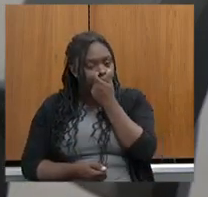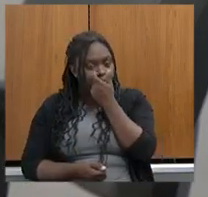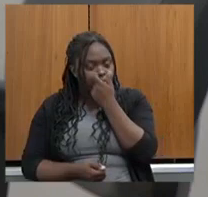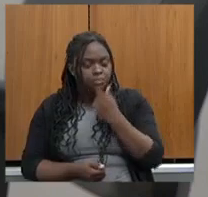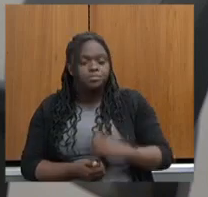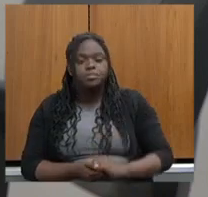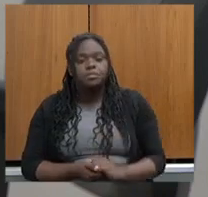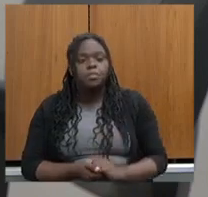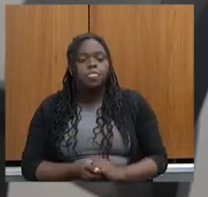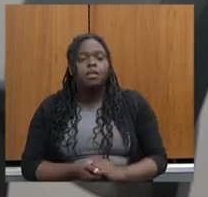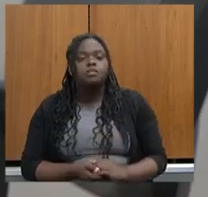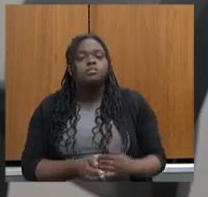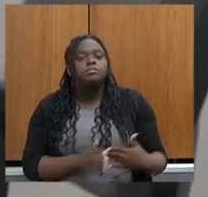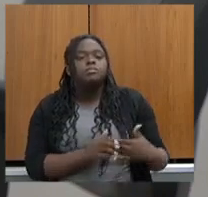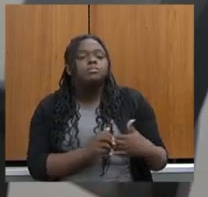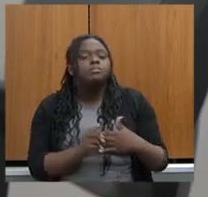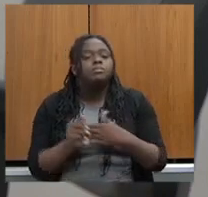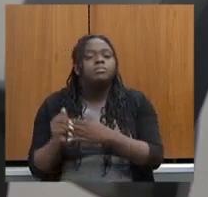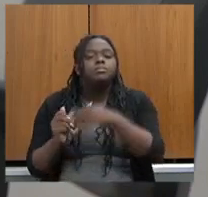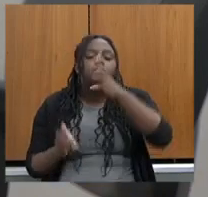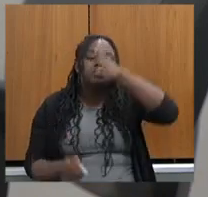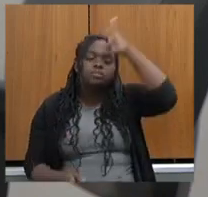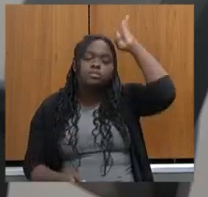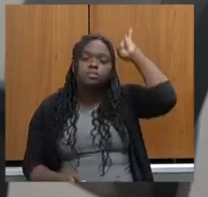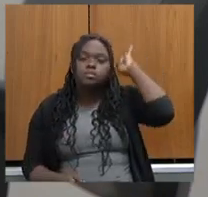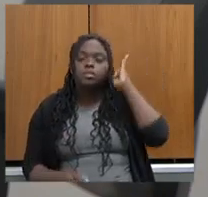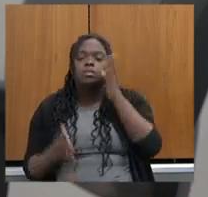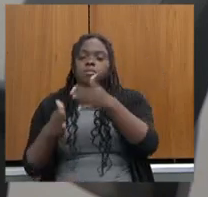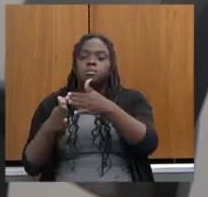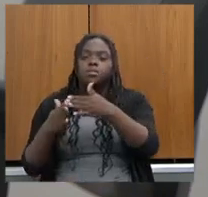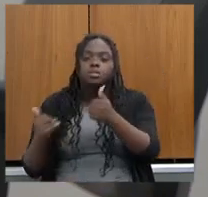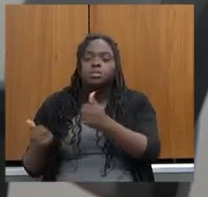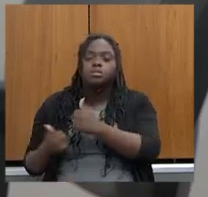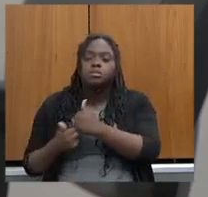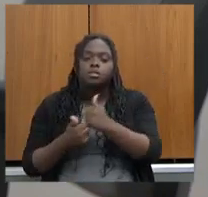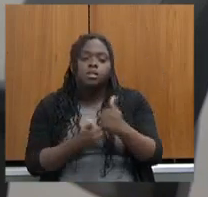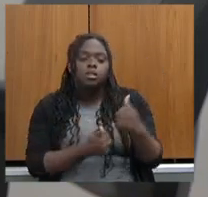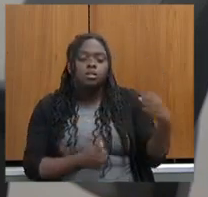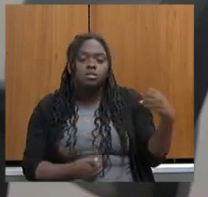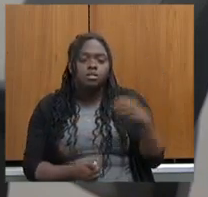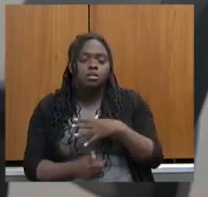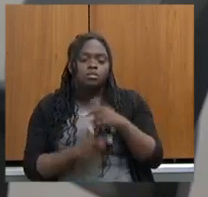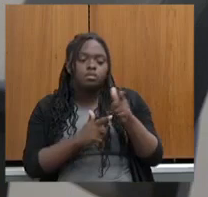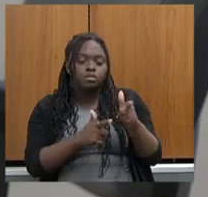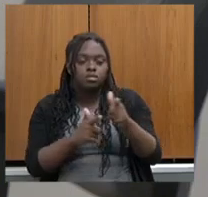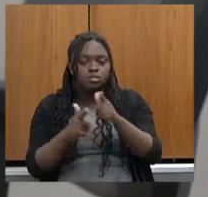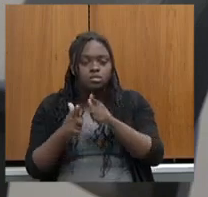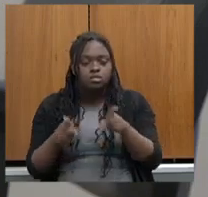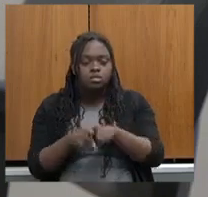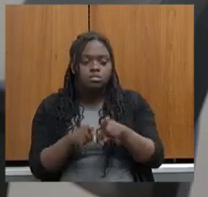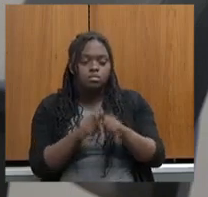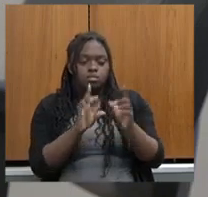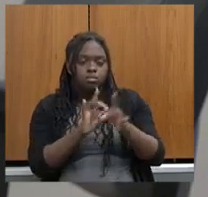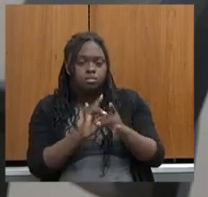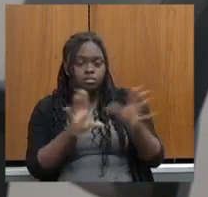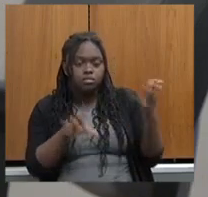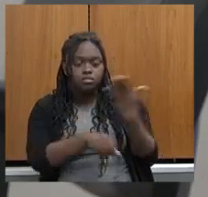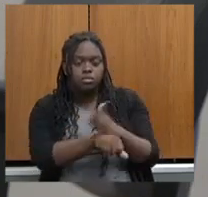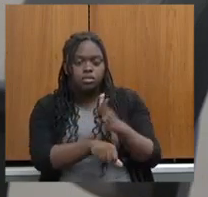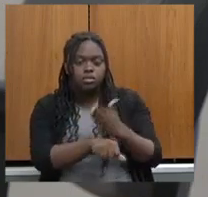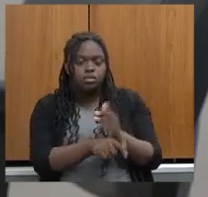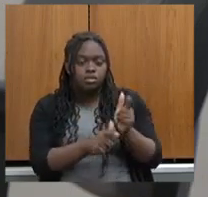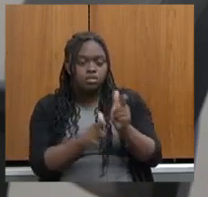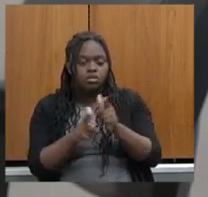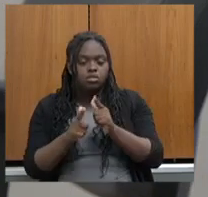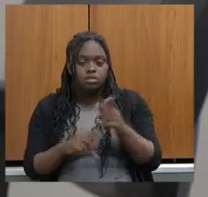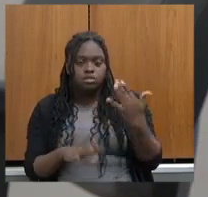seja encaminhada ao Corpo de Bombeiros Militar de Minas Gerais pedido de providência para fornecer novos armamentos e disponibilizar curso de prática de tiros militares